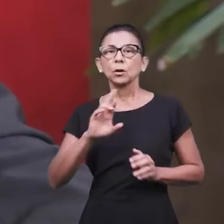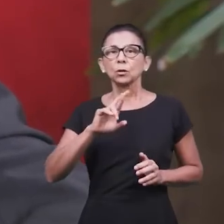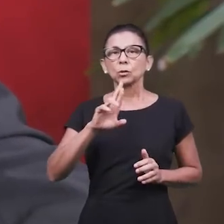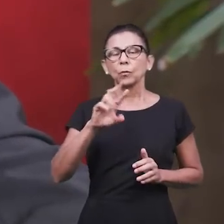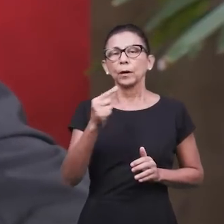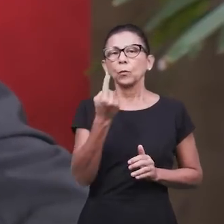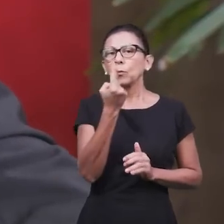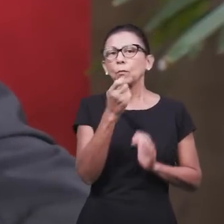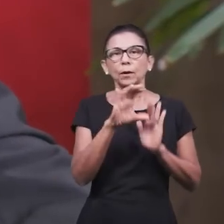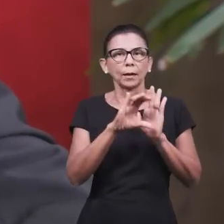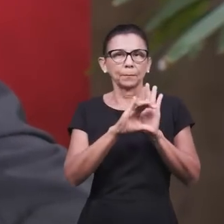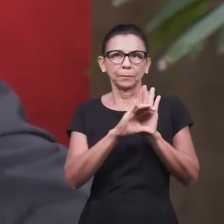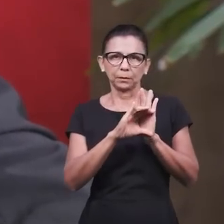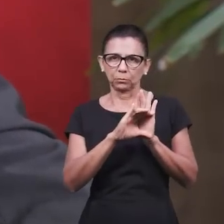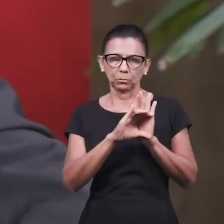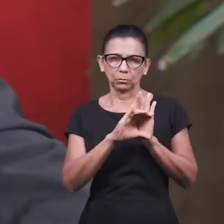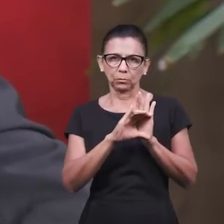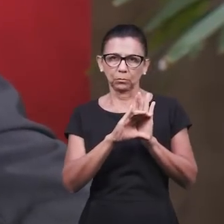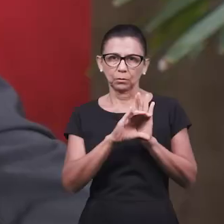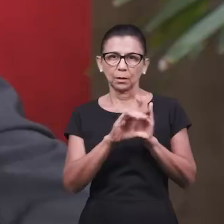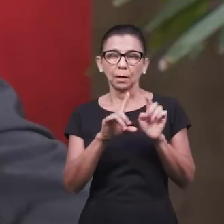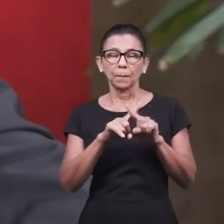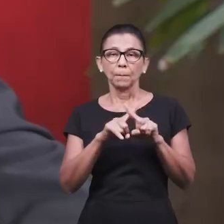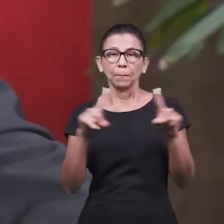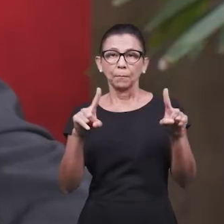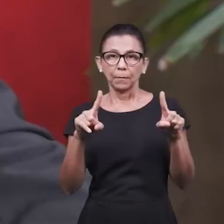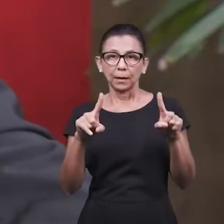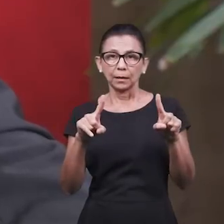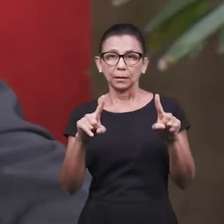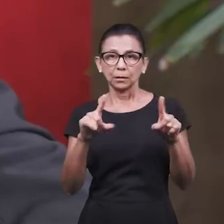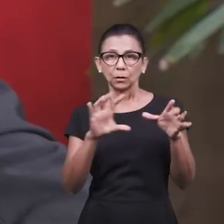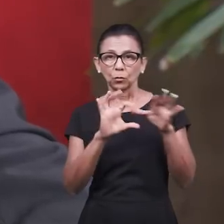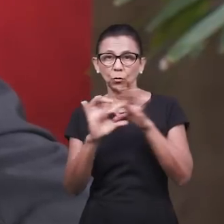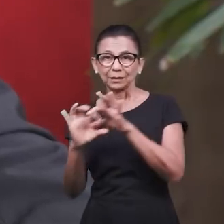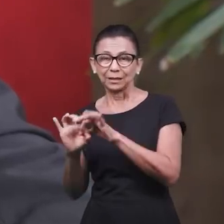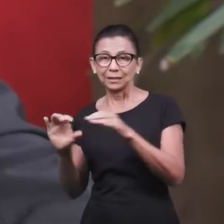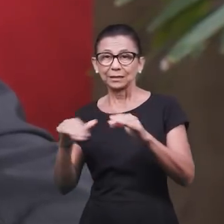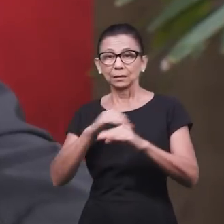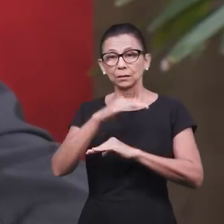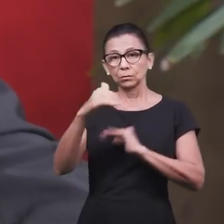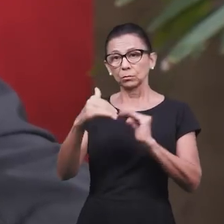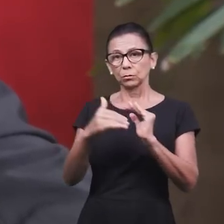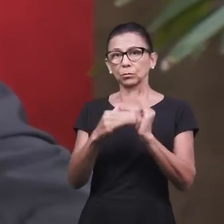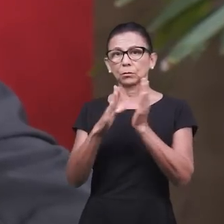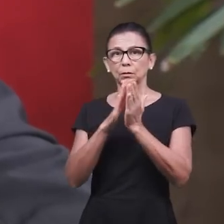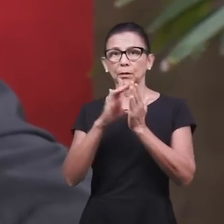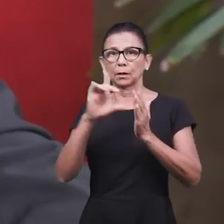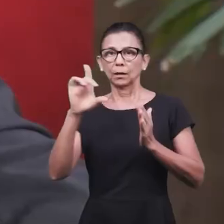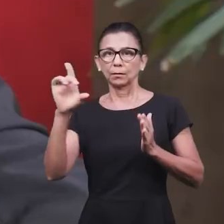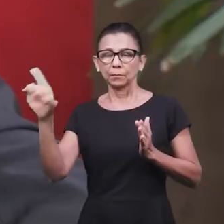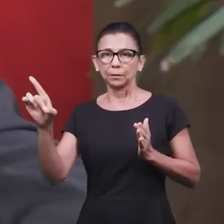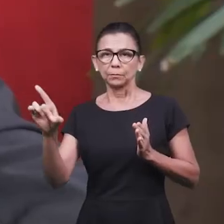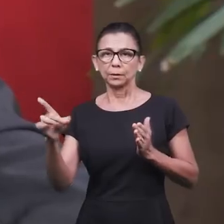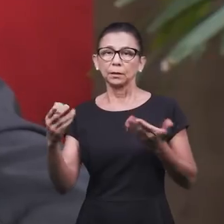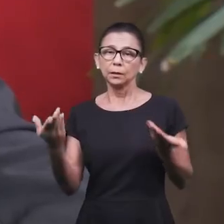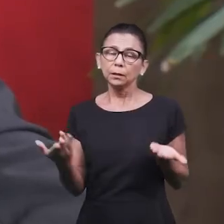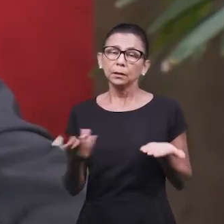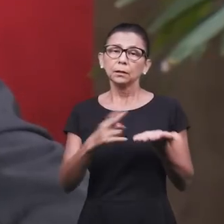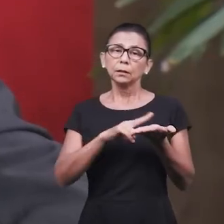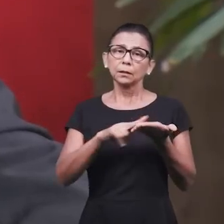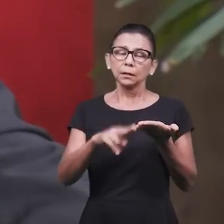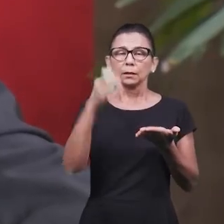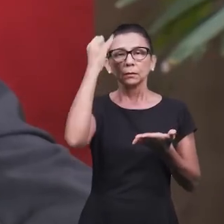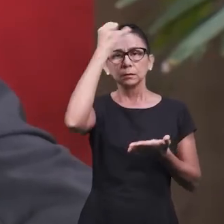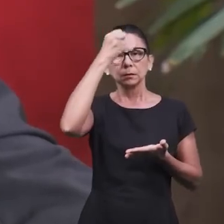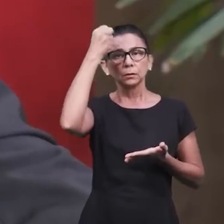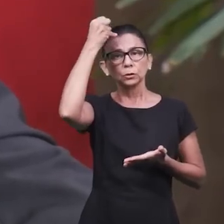todo o conteúdo da palavra. A Carta de Judas não é diferente. Apesar de ser apenas um capítulo, é uma